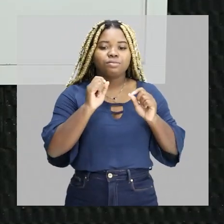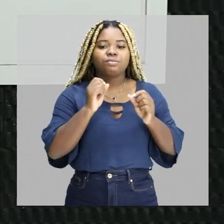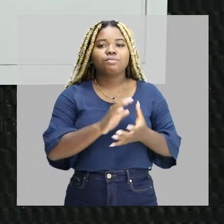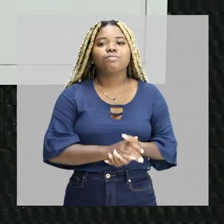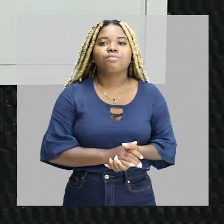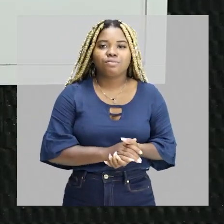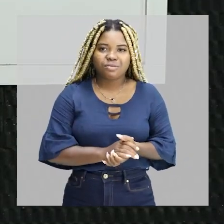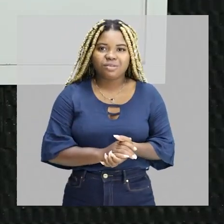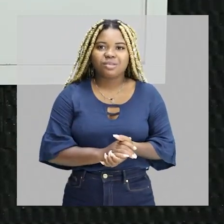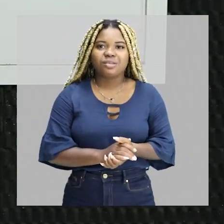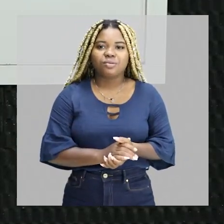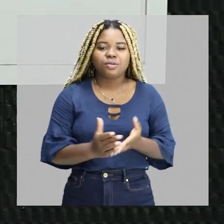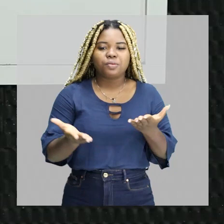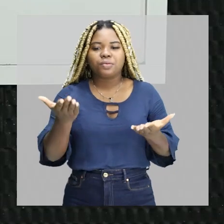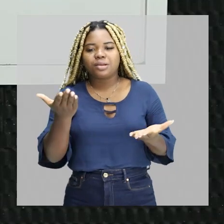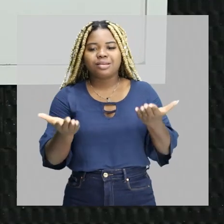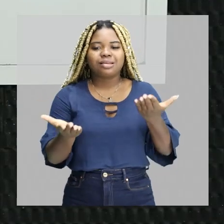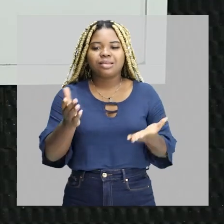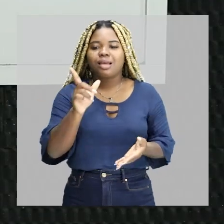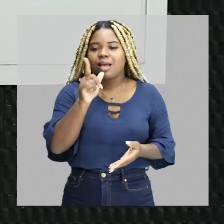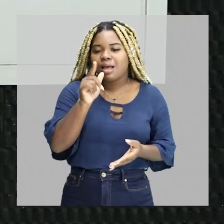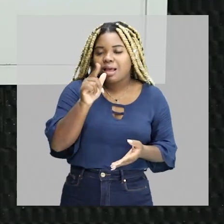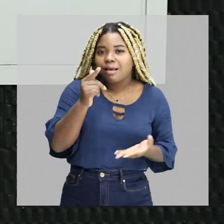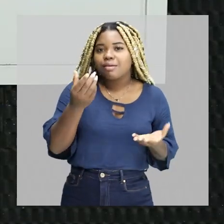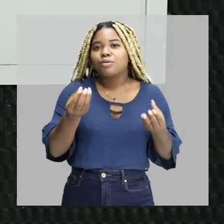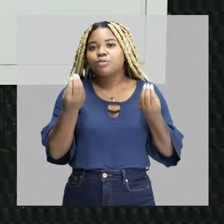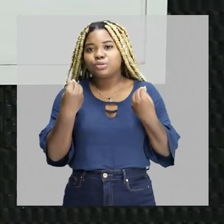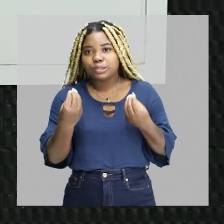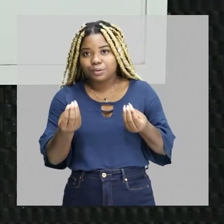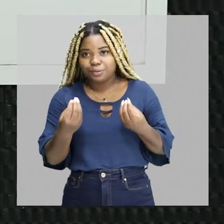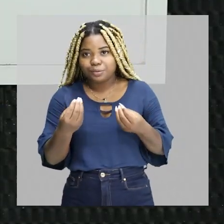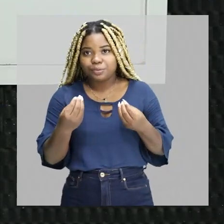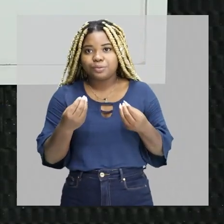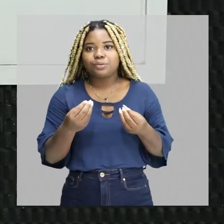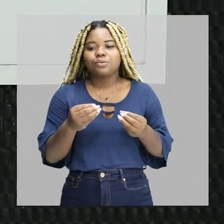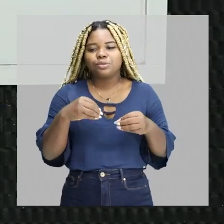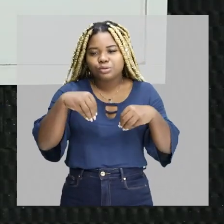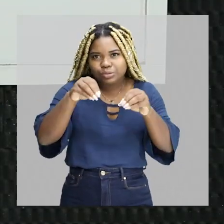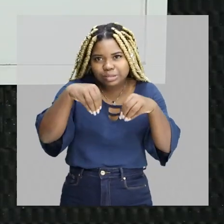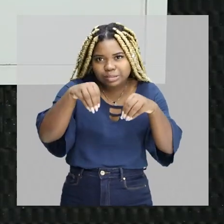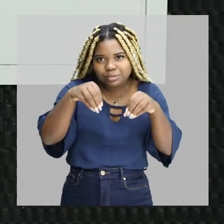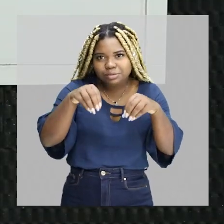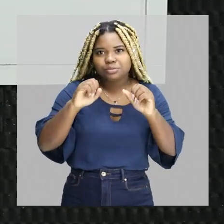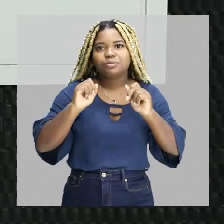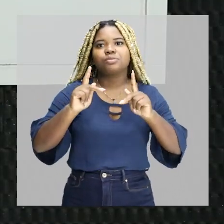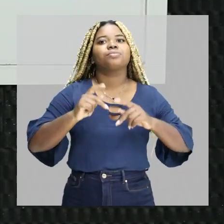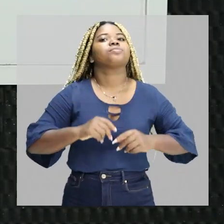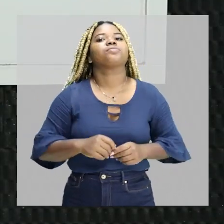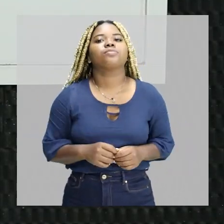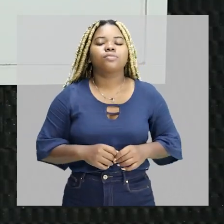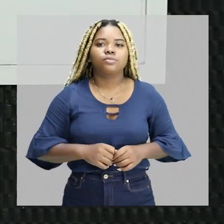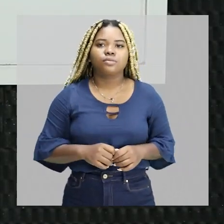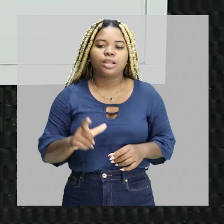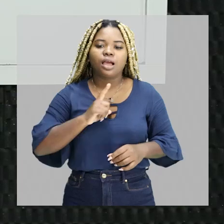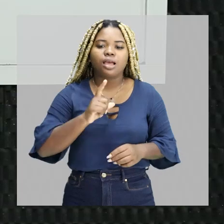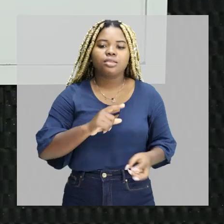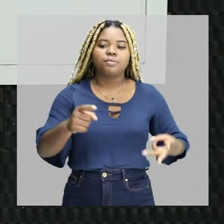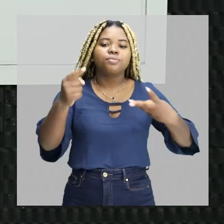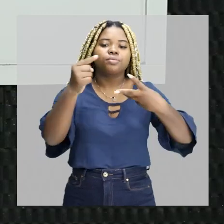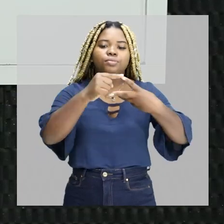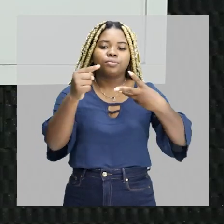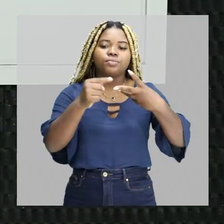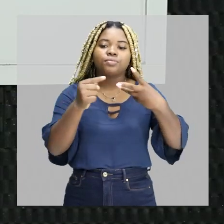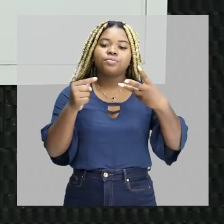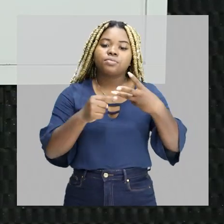parte, tá certo? Então nós vamos ver aqui a questão da densidade, começar pela densidade, pressão e impulso, né? Então vamos começar aqui com a